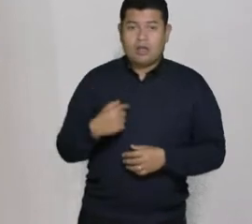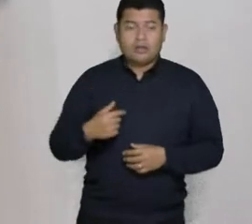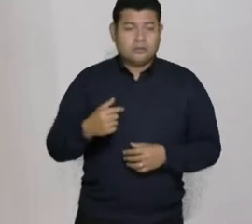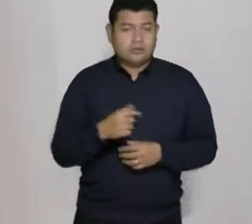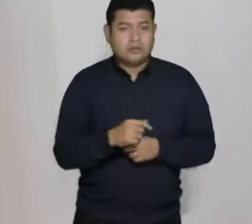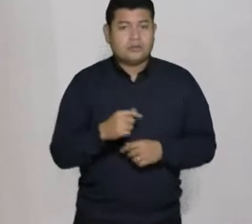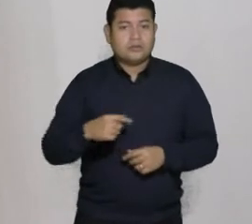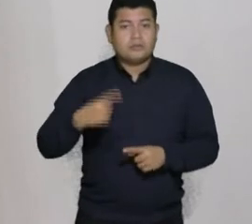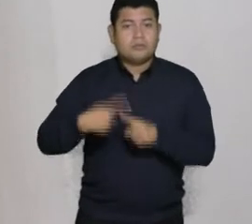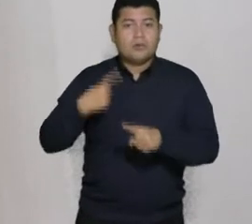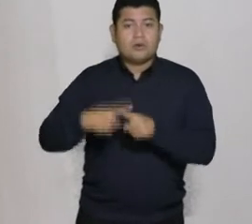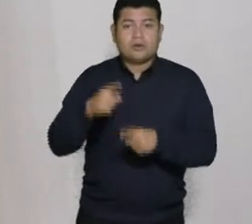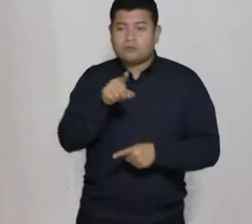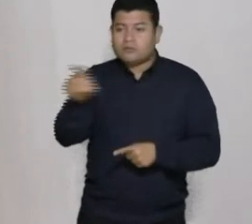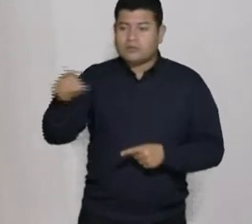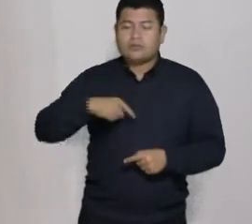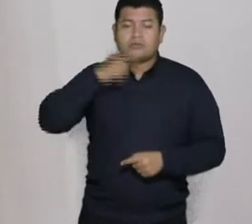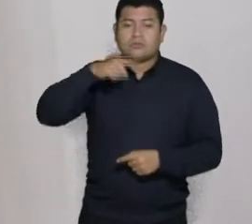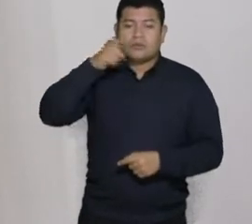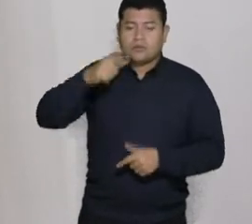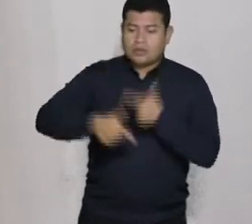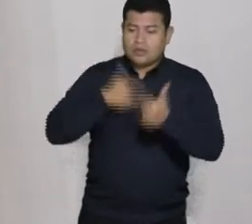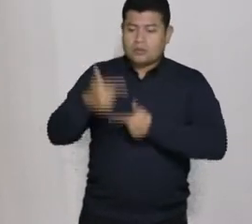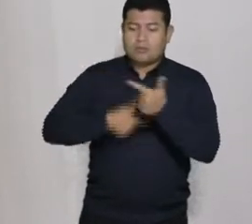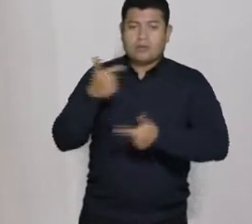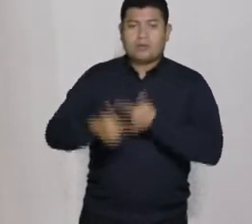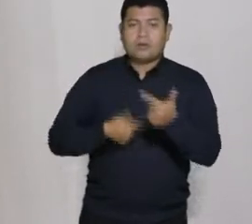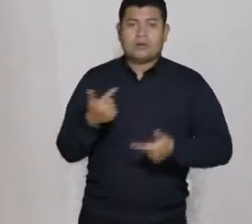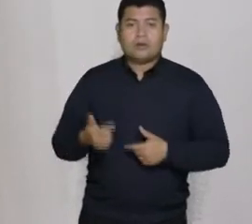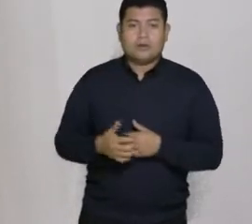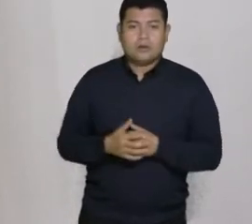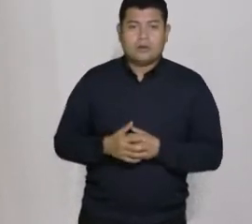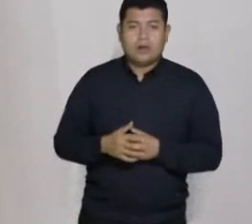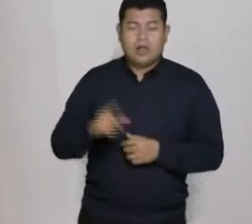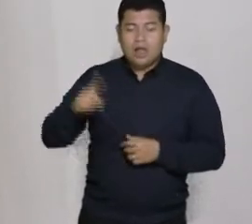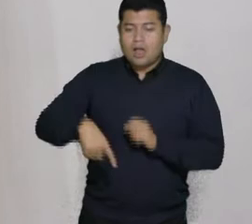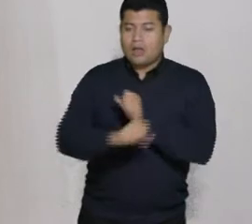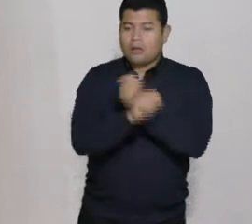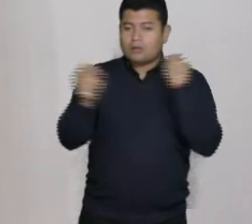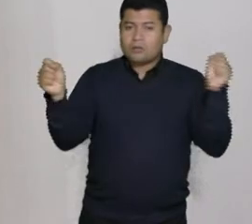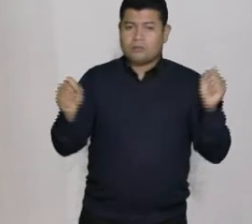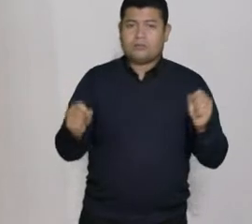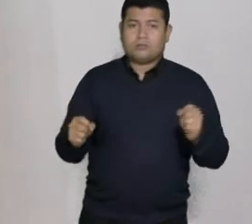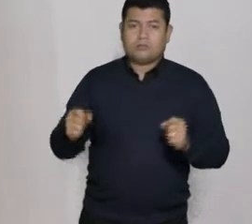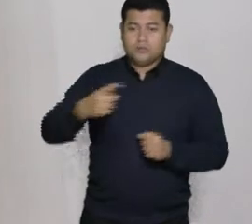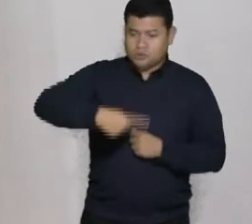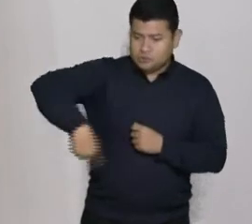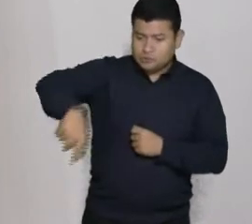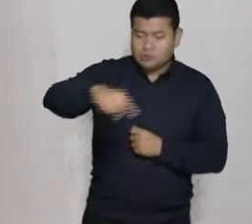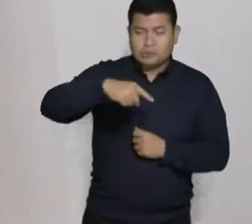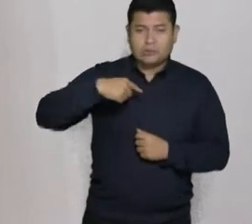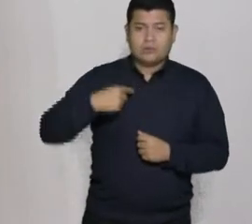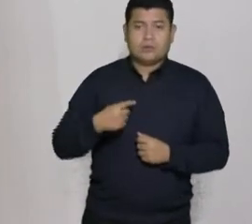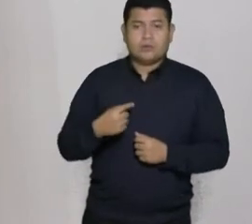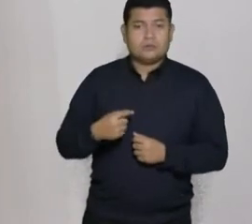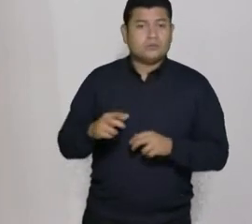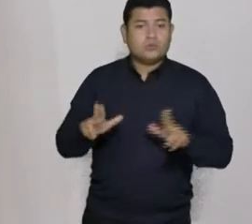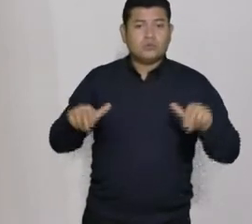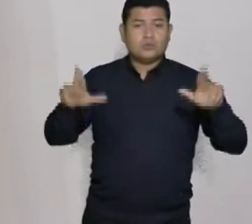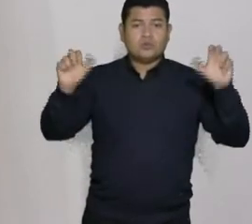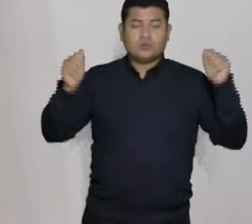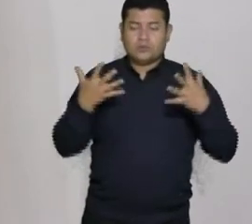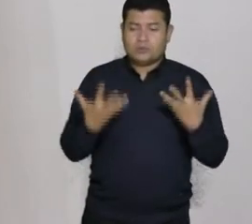porque vocês não conseguem fazer o trabalho de vocês é um absurdo e nós não podemos nunca